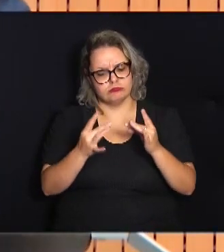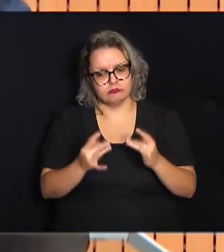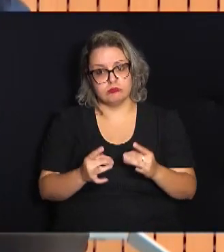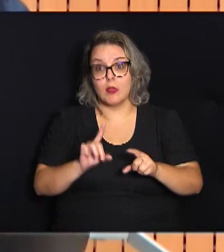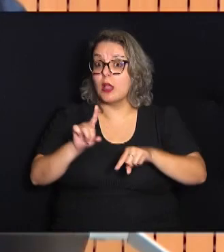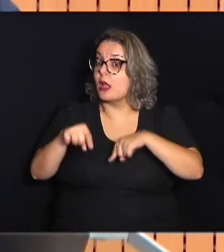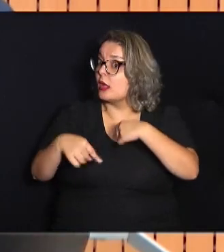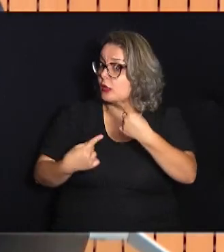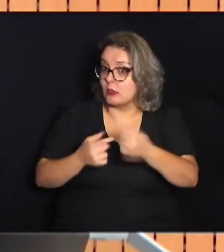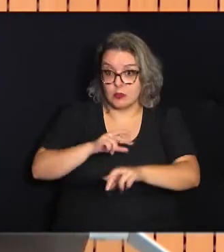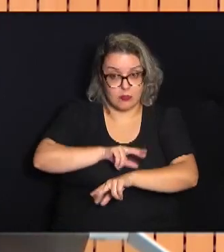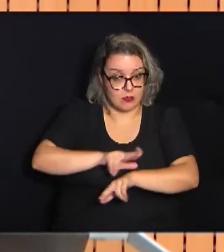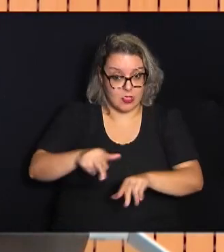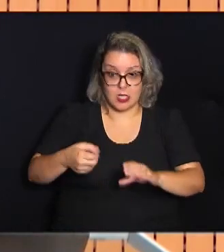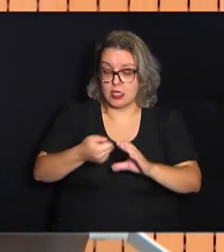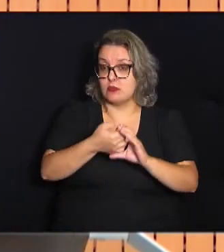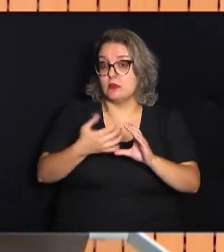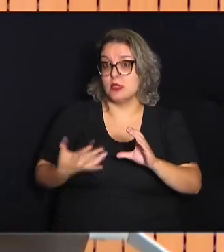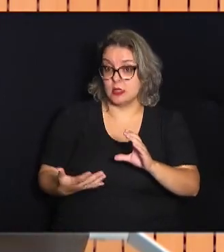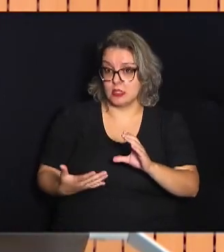outras tantas características